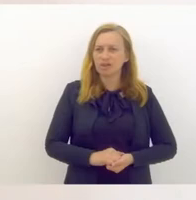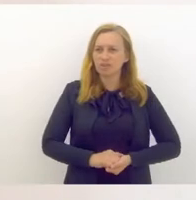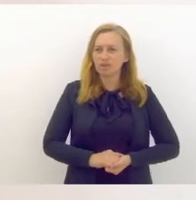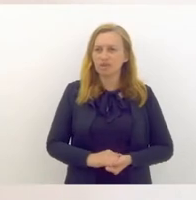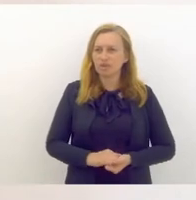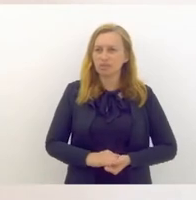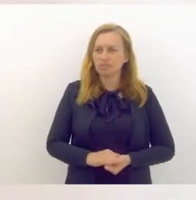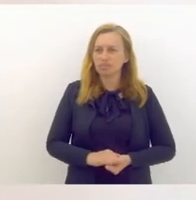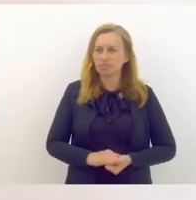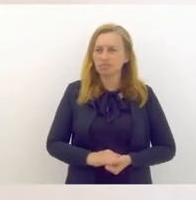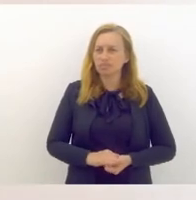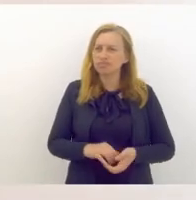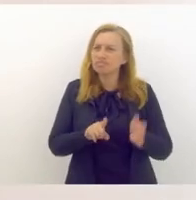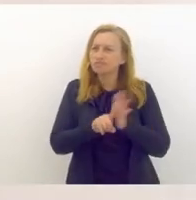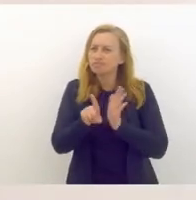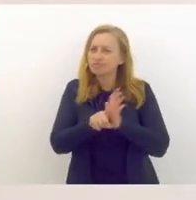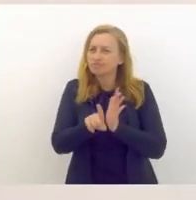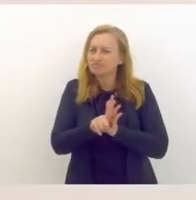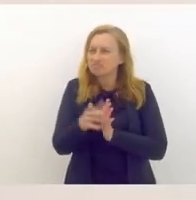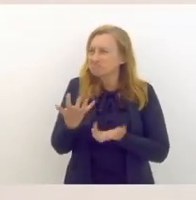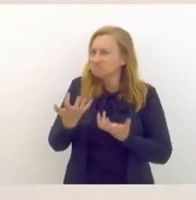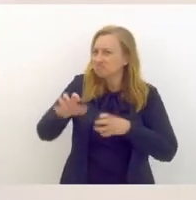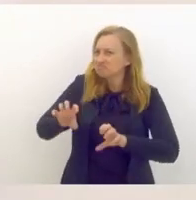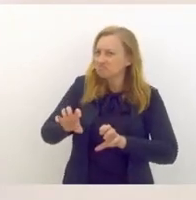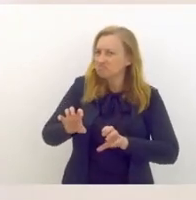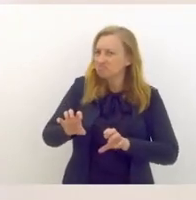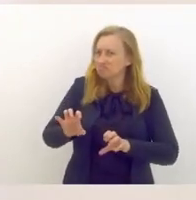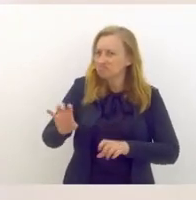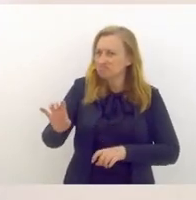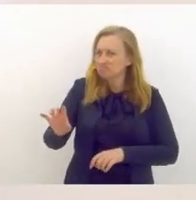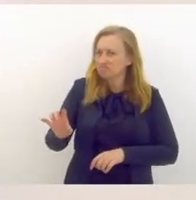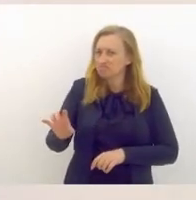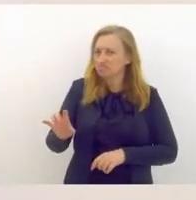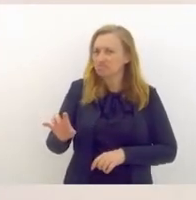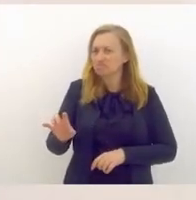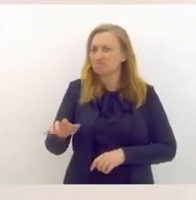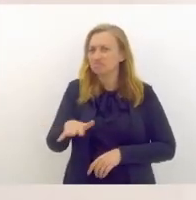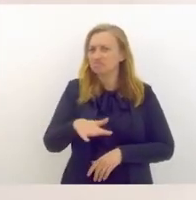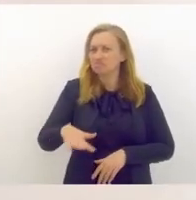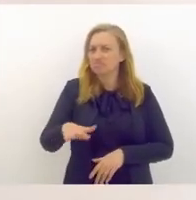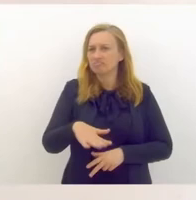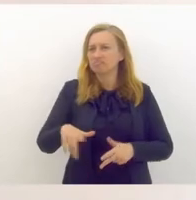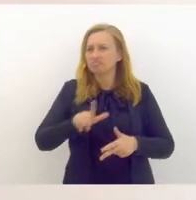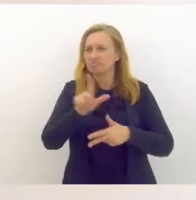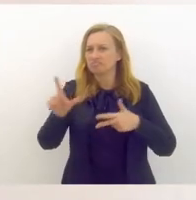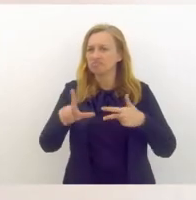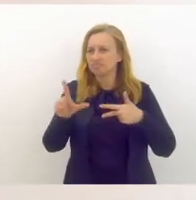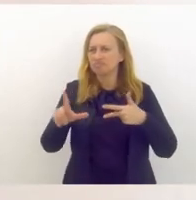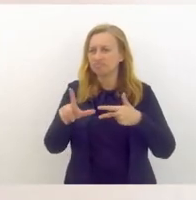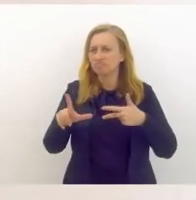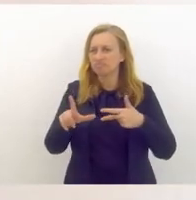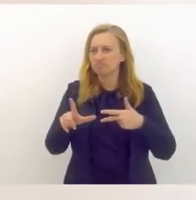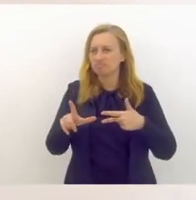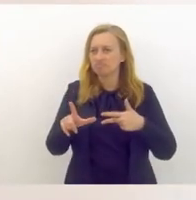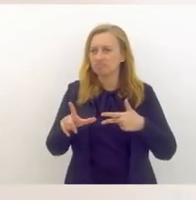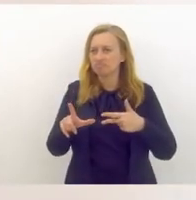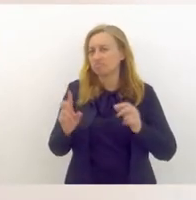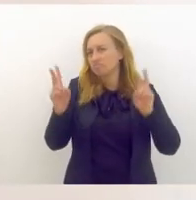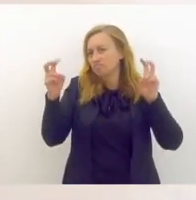um questionamento se ele não queria trazer para a esfera do legislativo uma questão que não é do poder